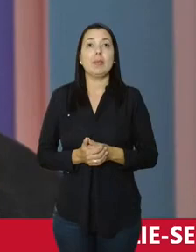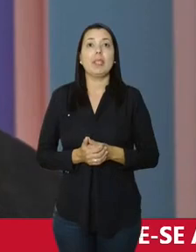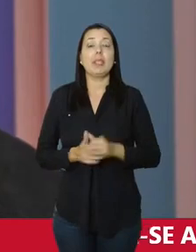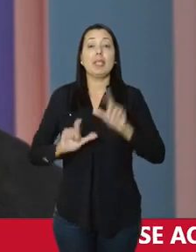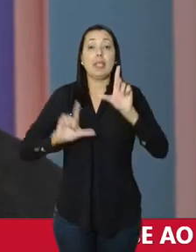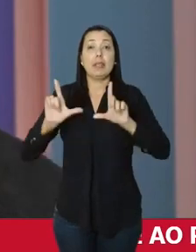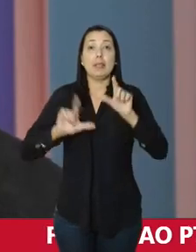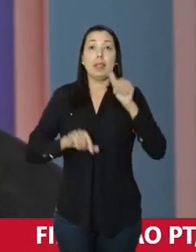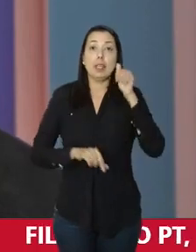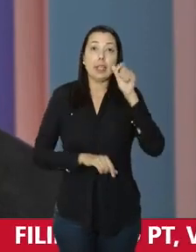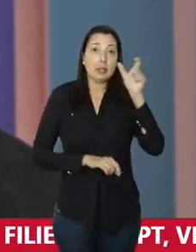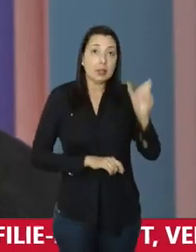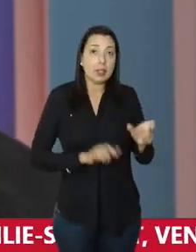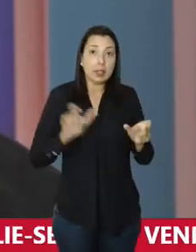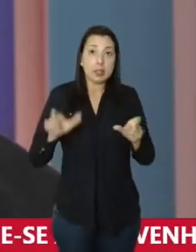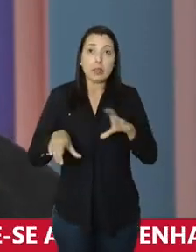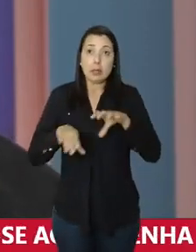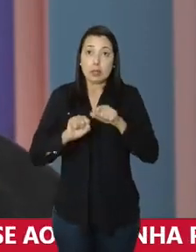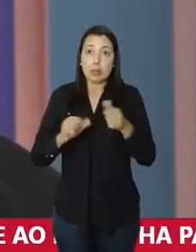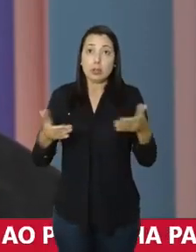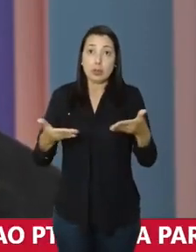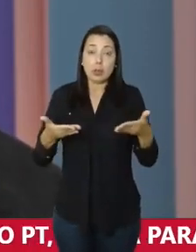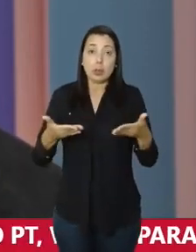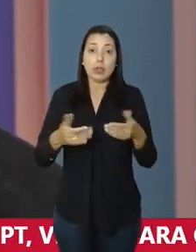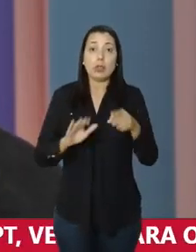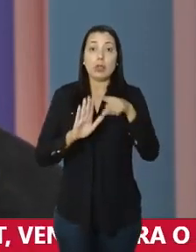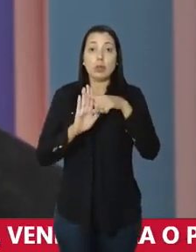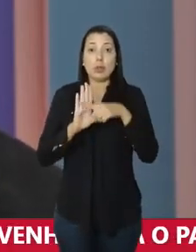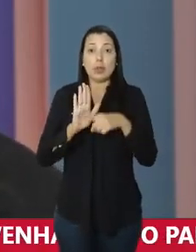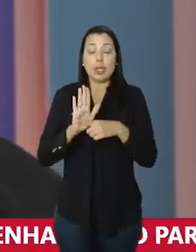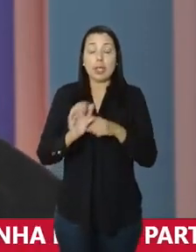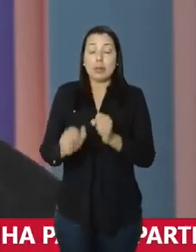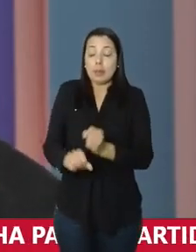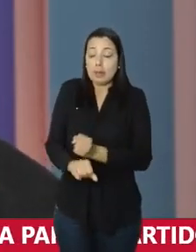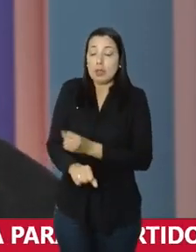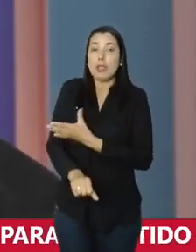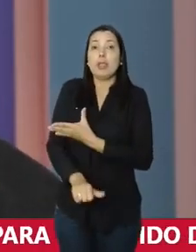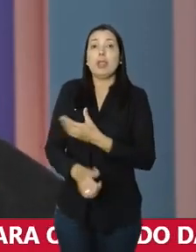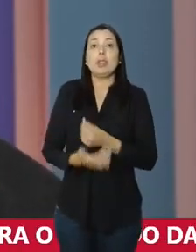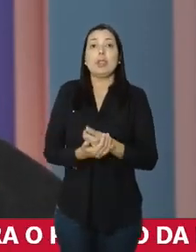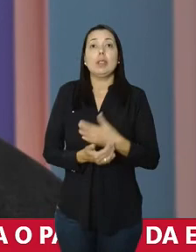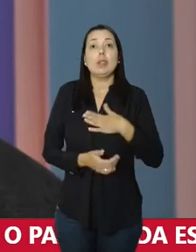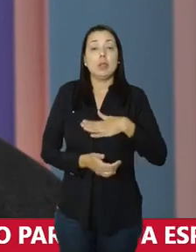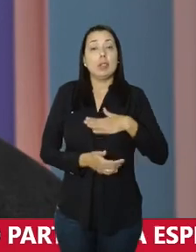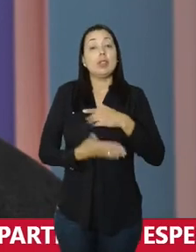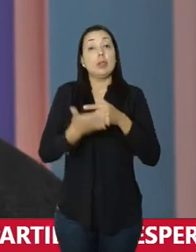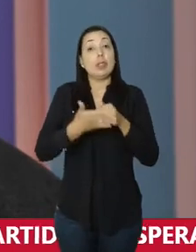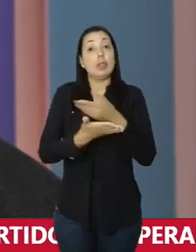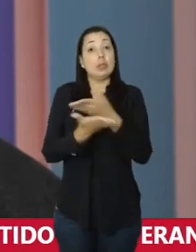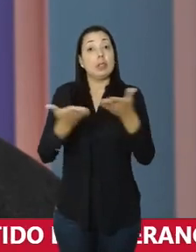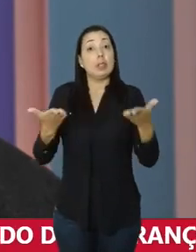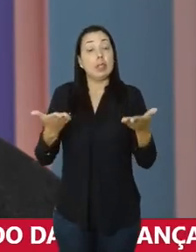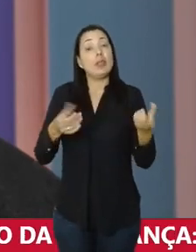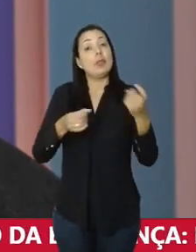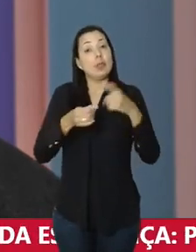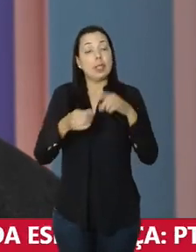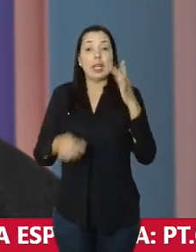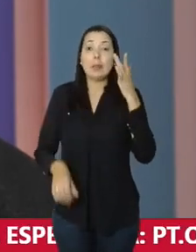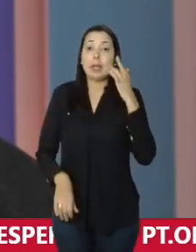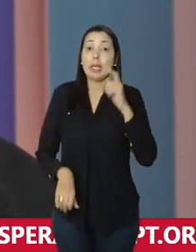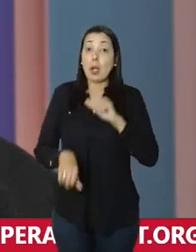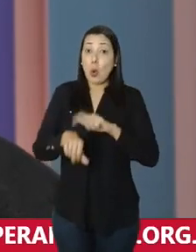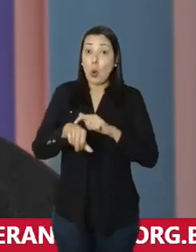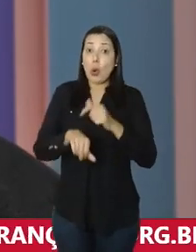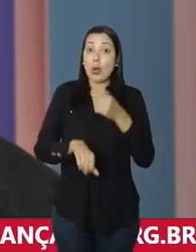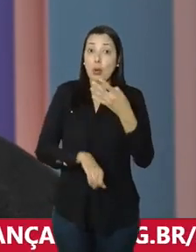TV Elas por Elas Formação de hoje fica por aqui, um programa muito emocionante. Eu quero convidar vocês a voltar amanhã às 4